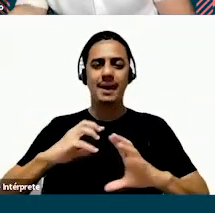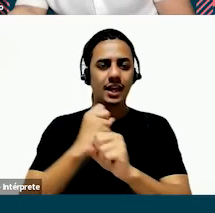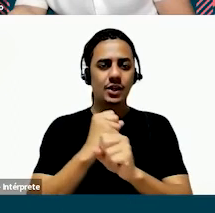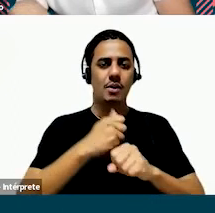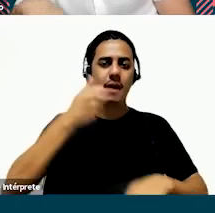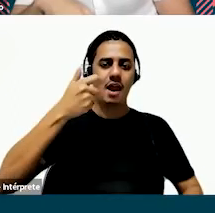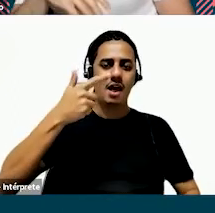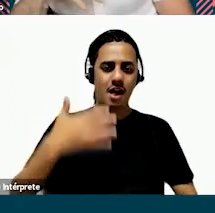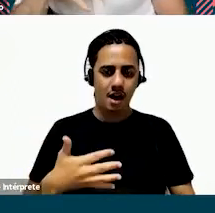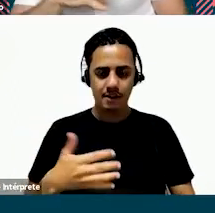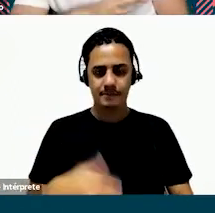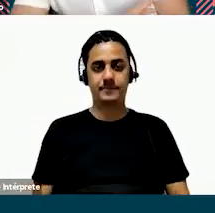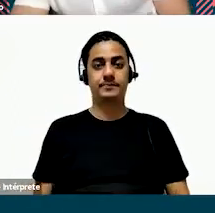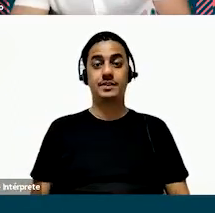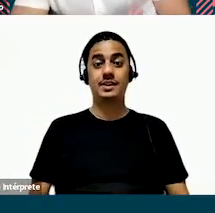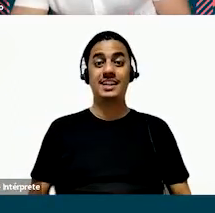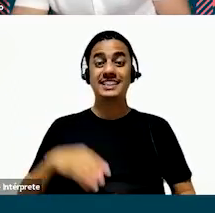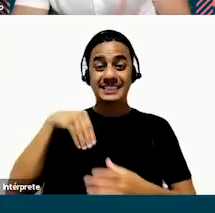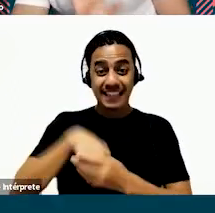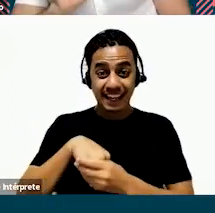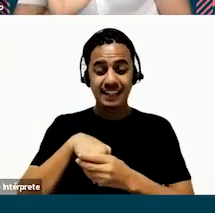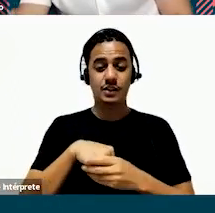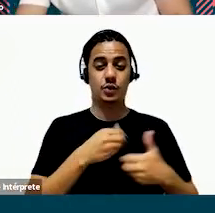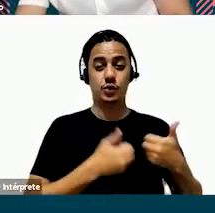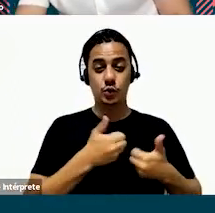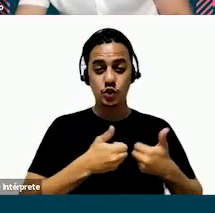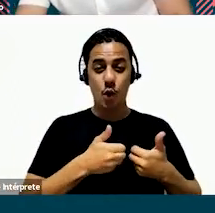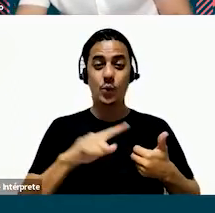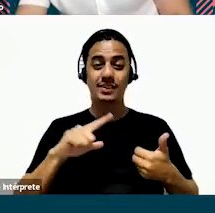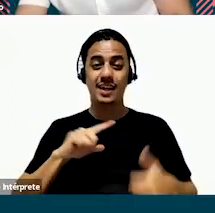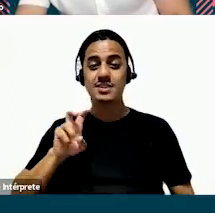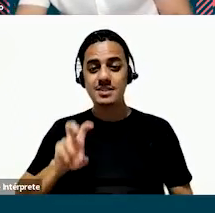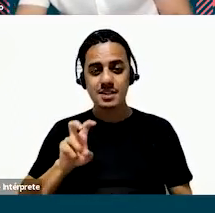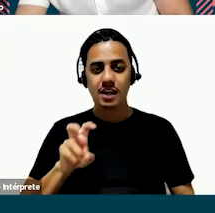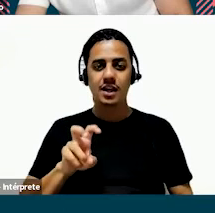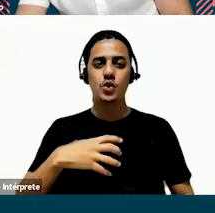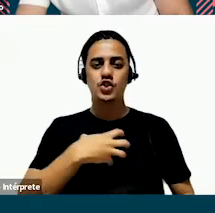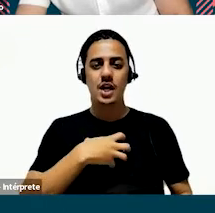ranking. Dentro do jogo, a gente tinha 5 dinâmicas de pontuação,